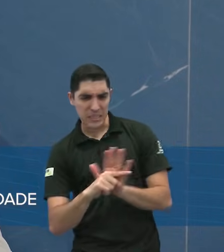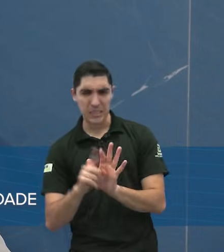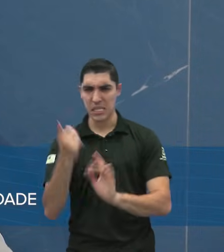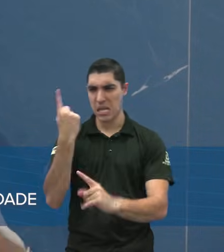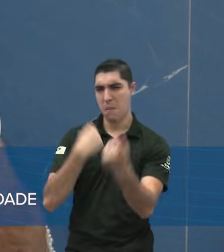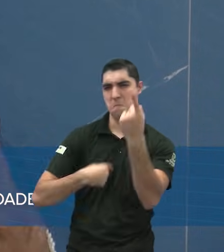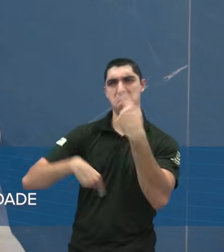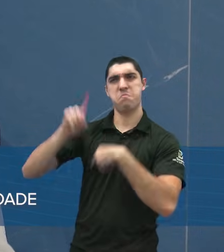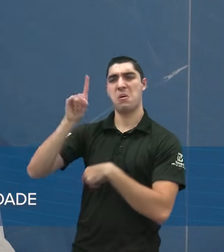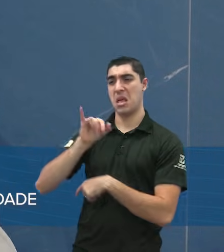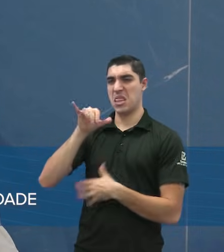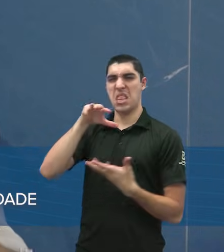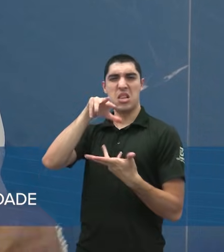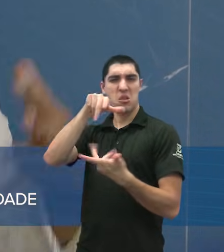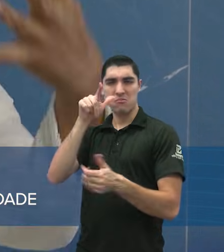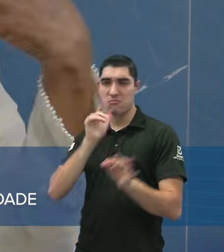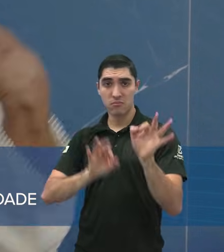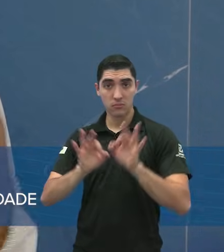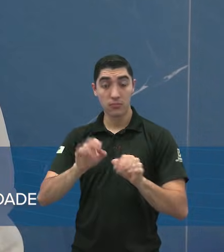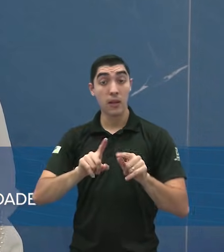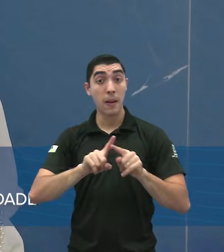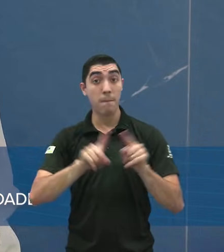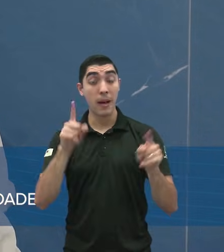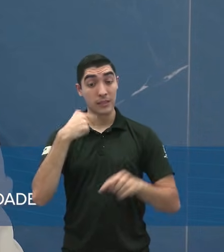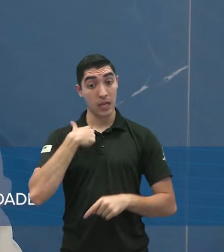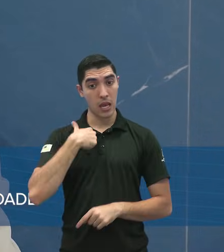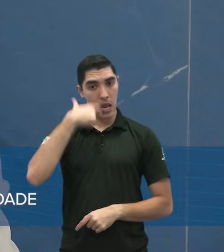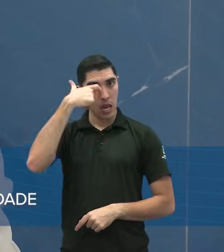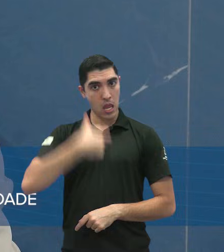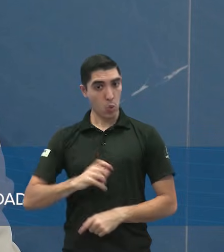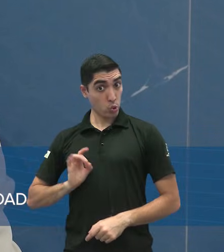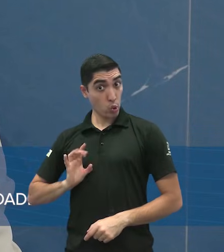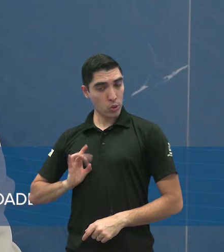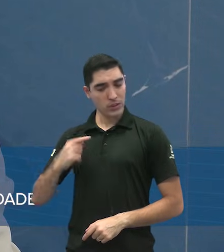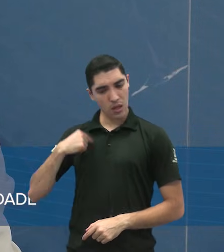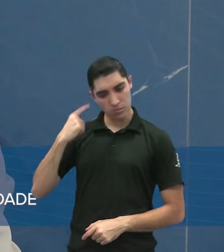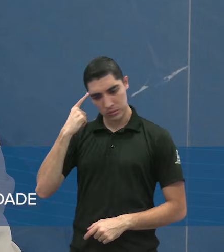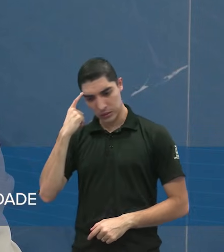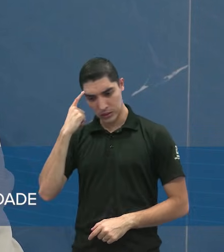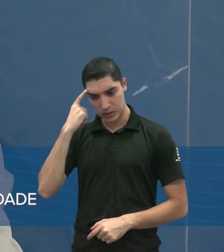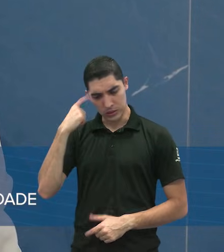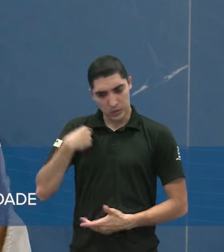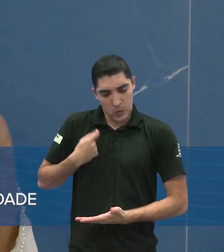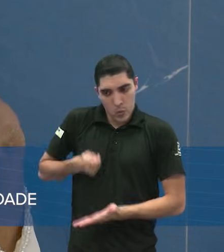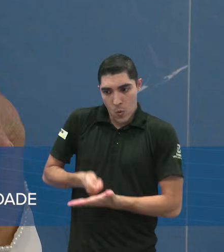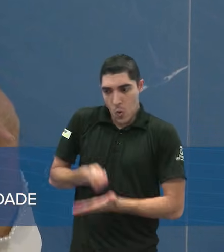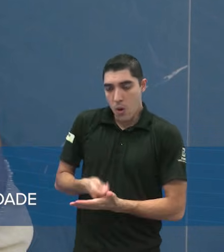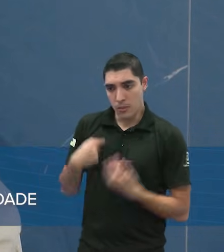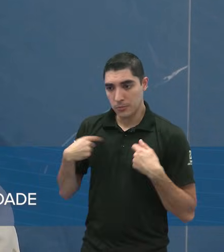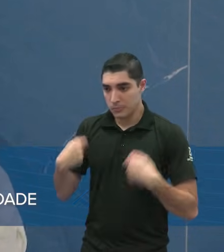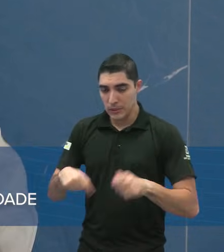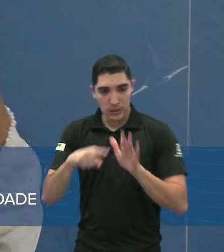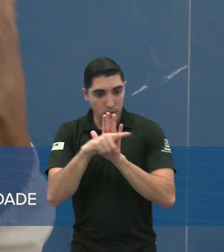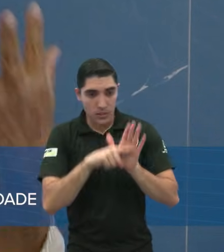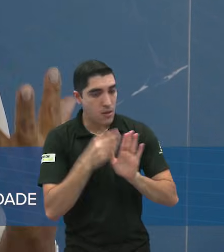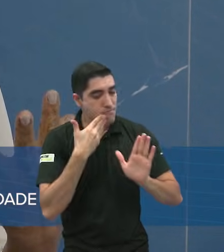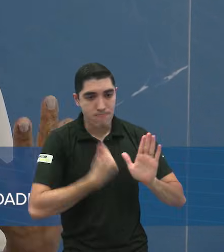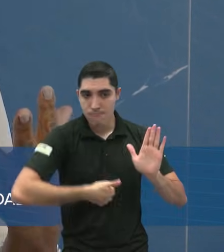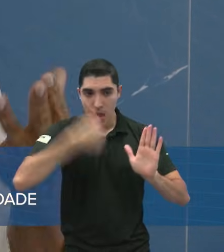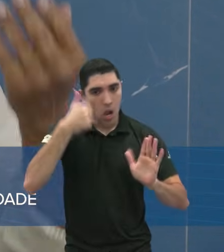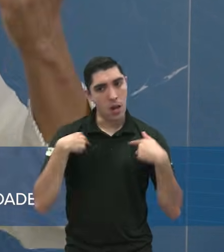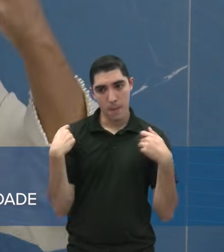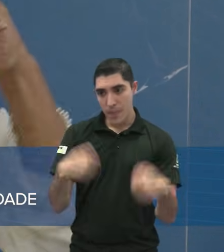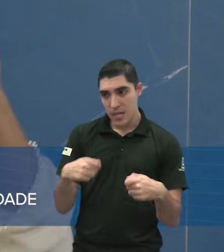ponta, internacional, vai publicar. E eu mesmo me cobrava muito desse aspecto, né? Eu tinha que fazer a melhor pesquisa